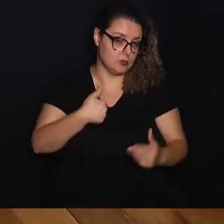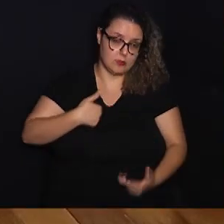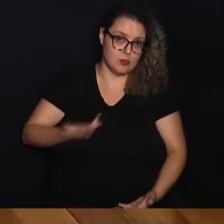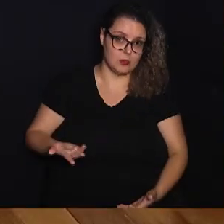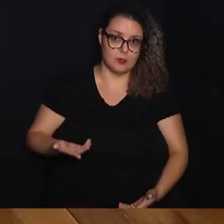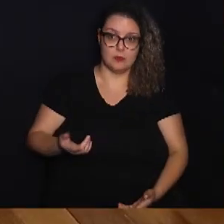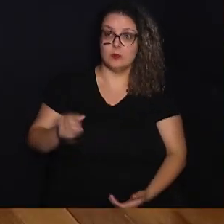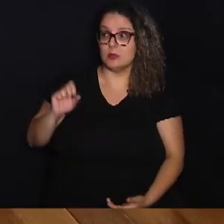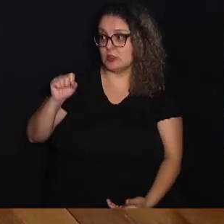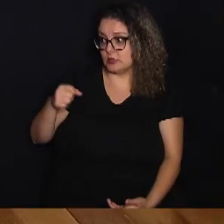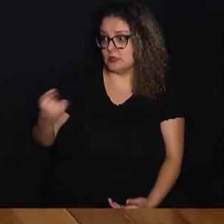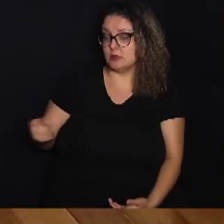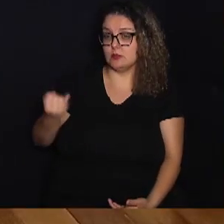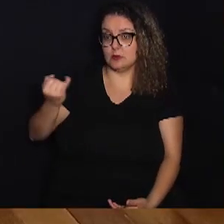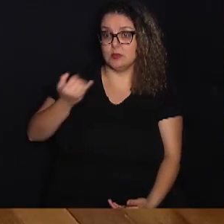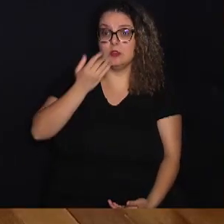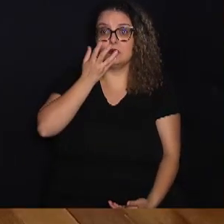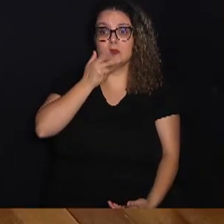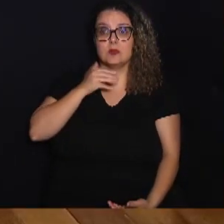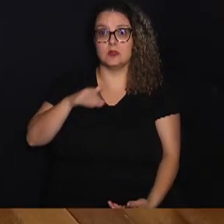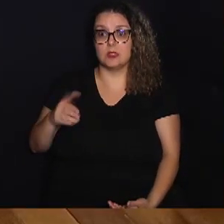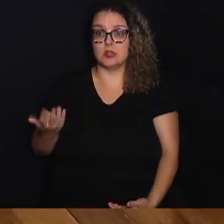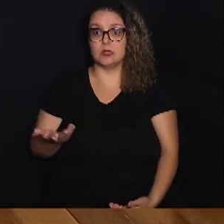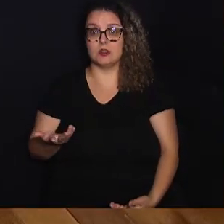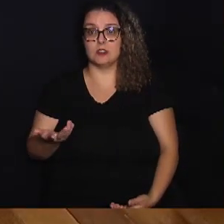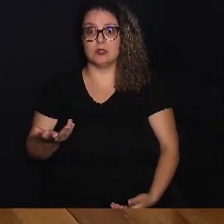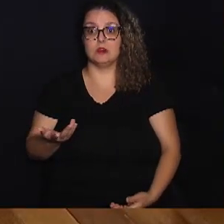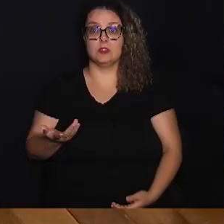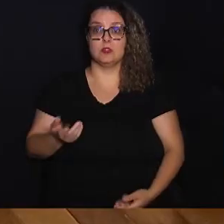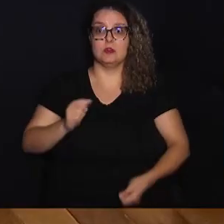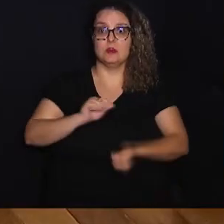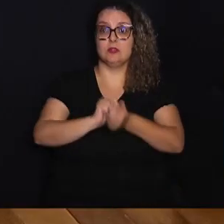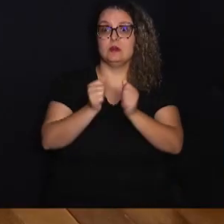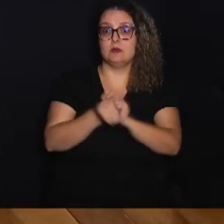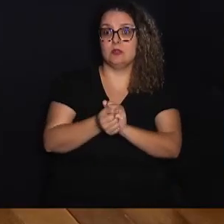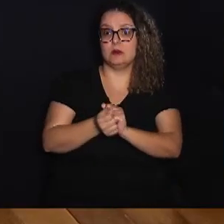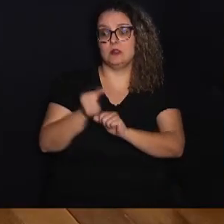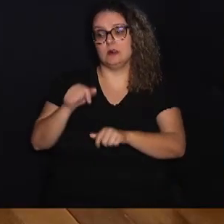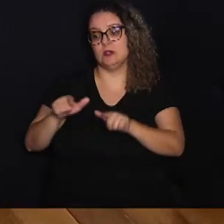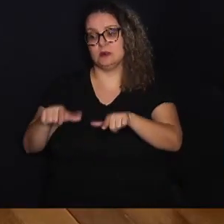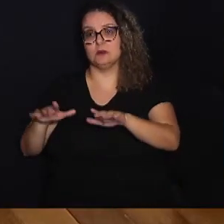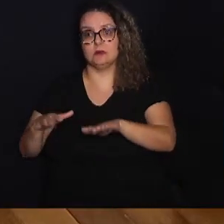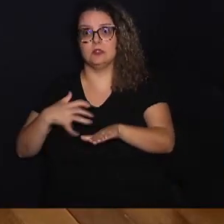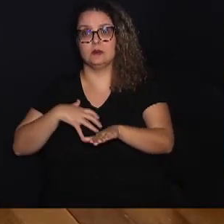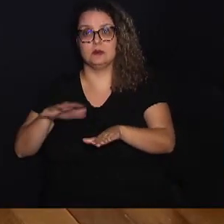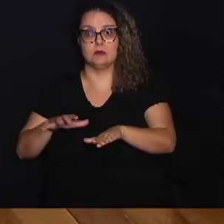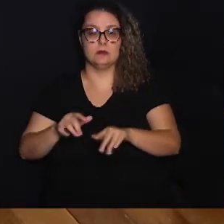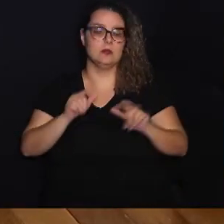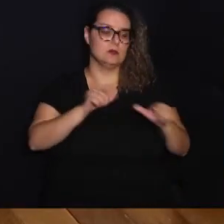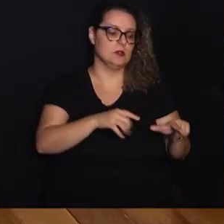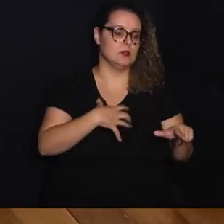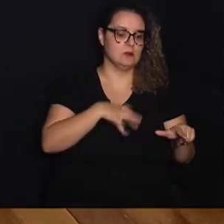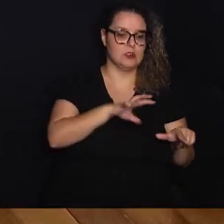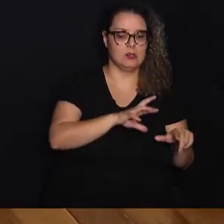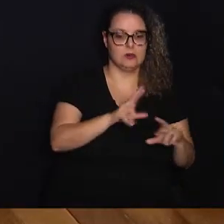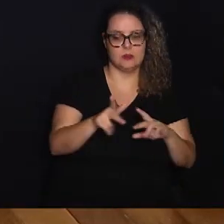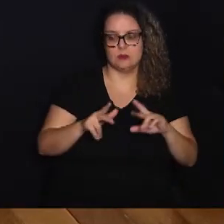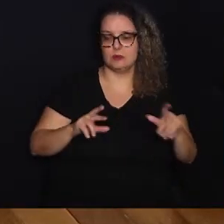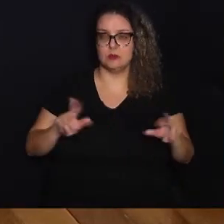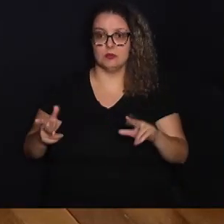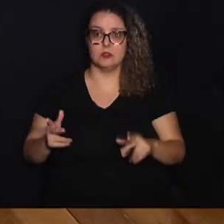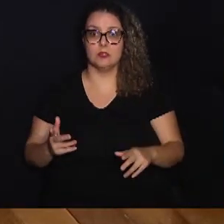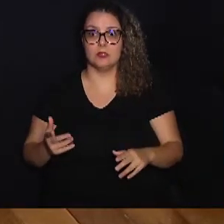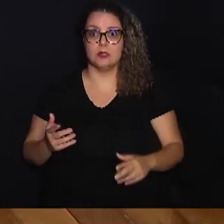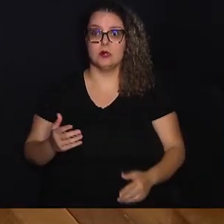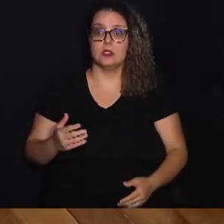E é interessante porque a criança não fica simplesmente se adaptando. Aqui nesse lugar eu tenho que ser isso. Aqui nesse lugar eu tenho que ser aquilo. Ela começa